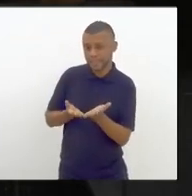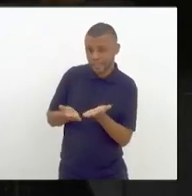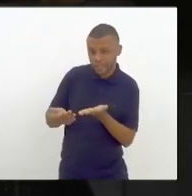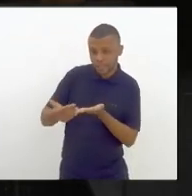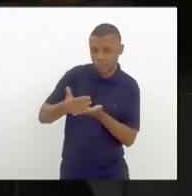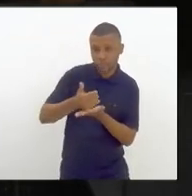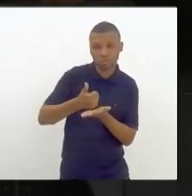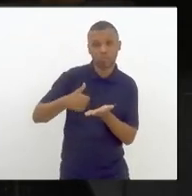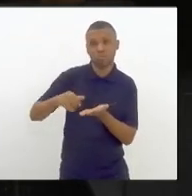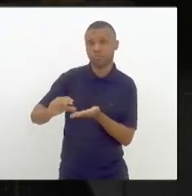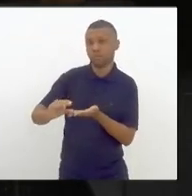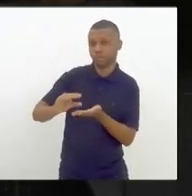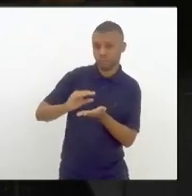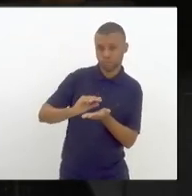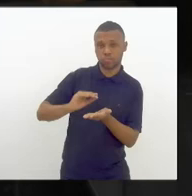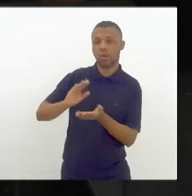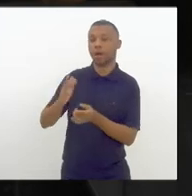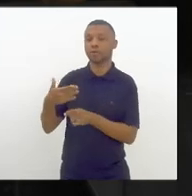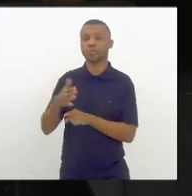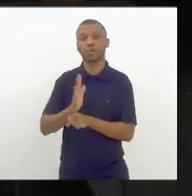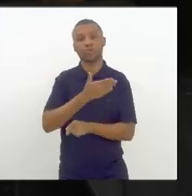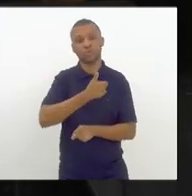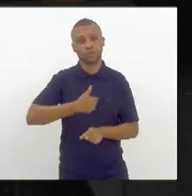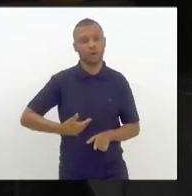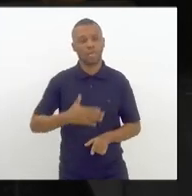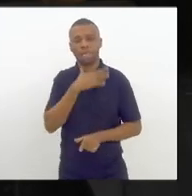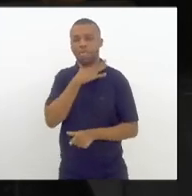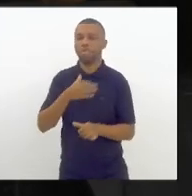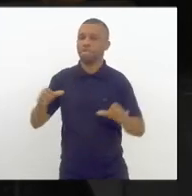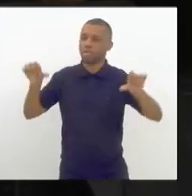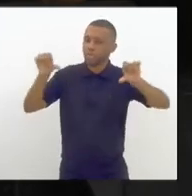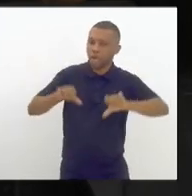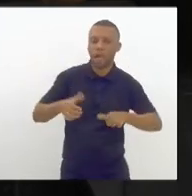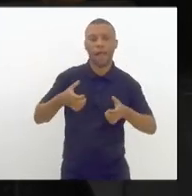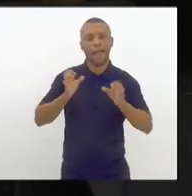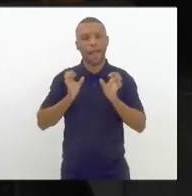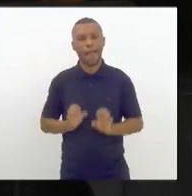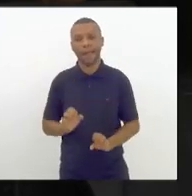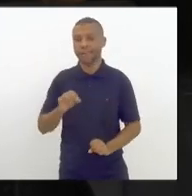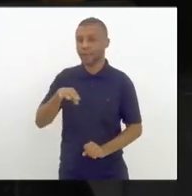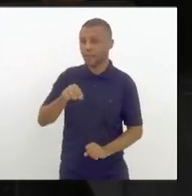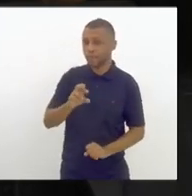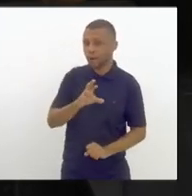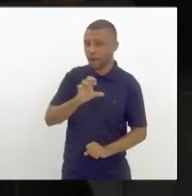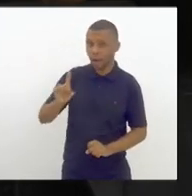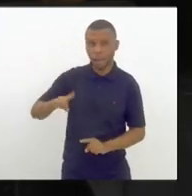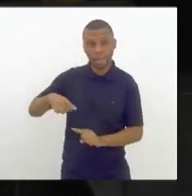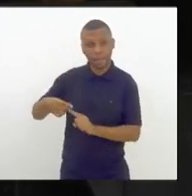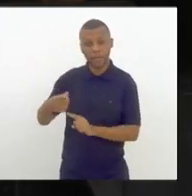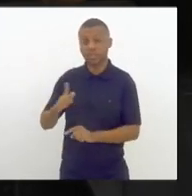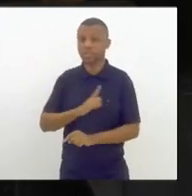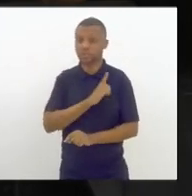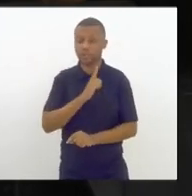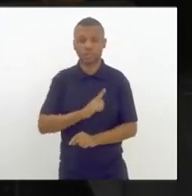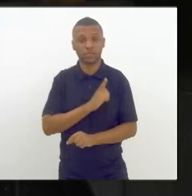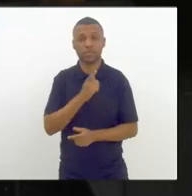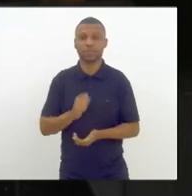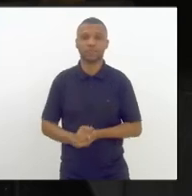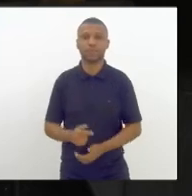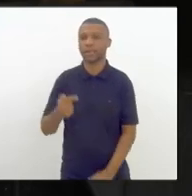a sair da crise econômica financeira ética moral e digestão sétimo